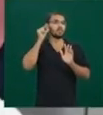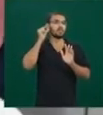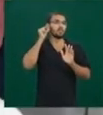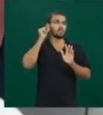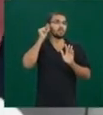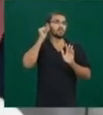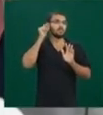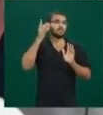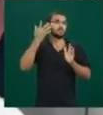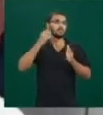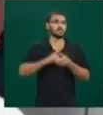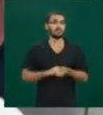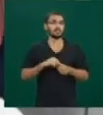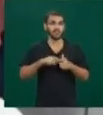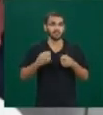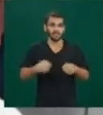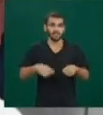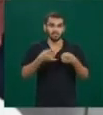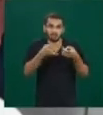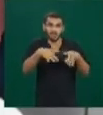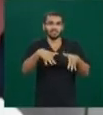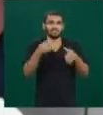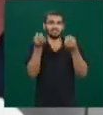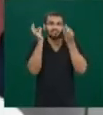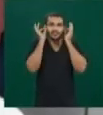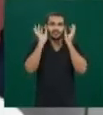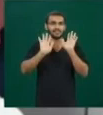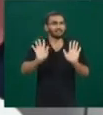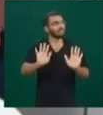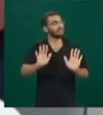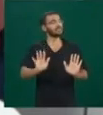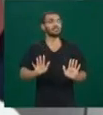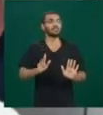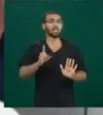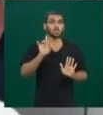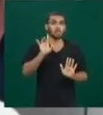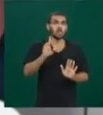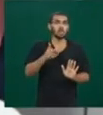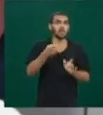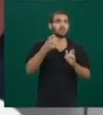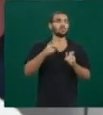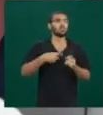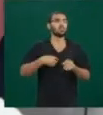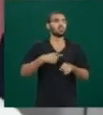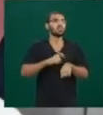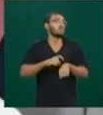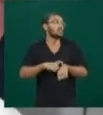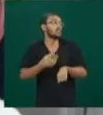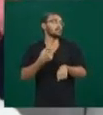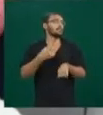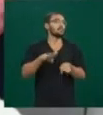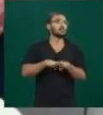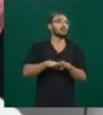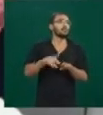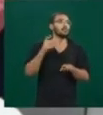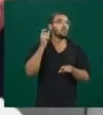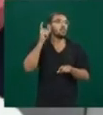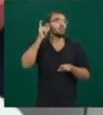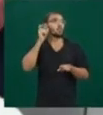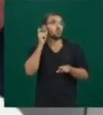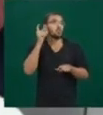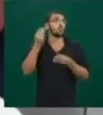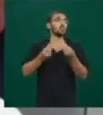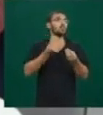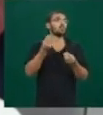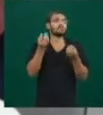Mas olha, não é preciso deixar de usar o aparelho. Fique atento ao volume e ao tempo em que se usa o fone. E claro, escolha um aparelho que